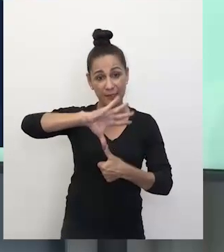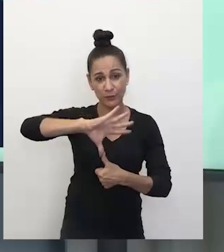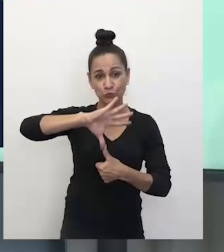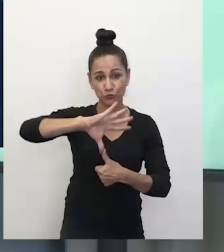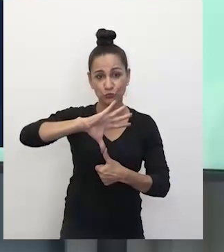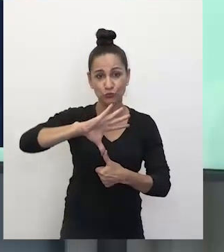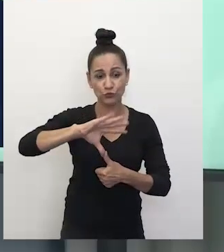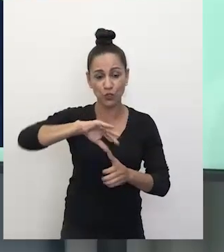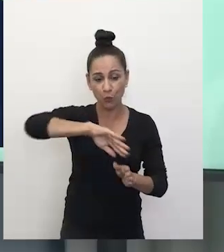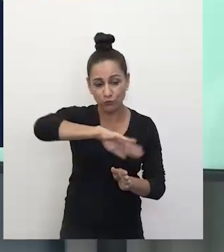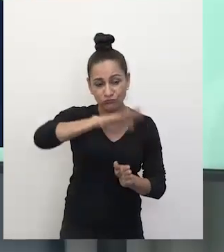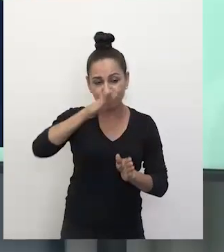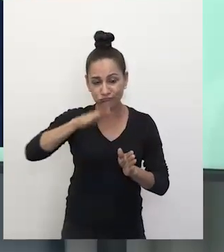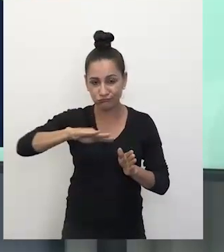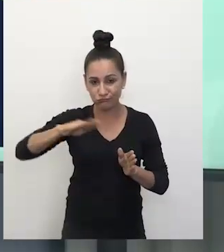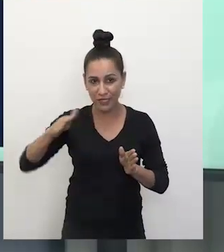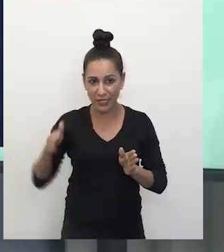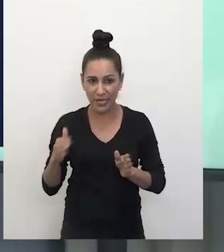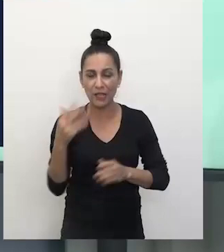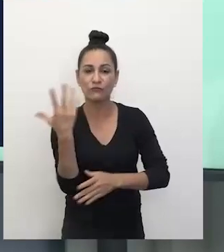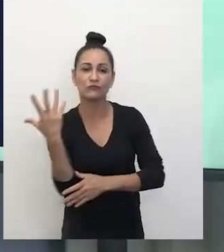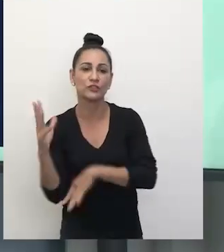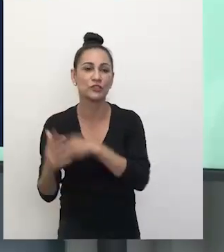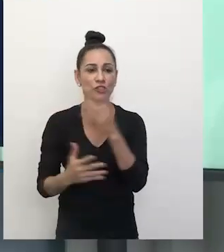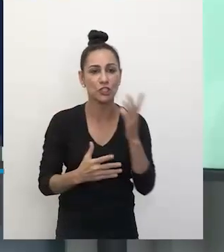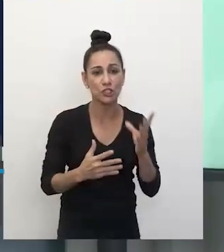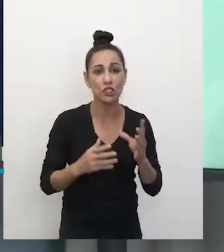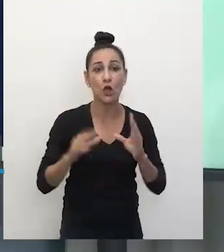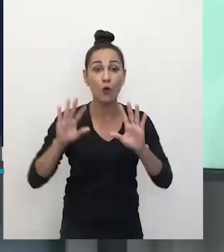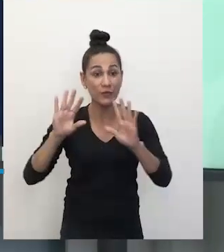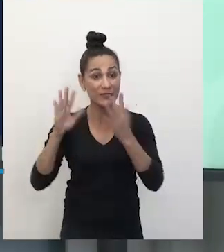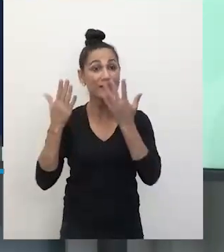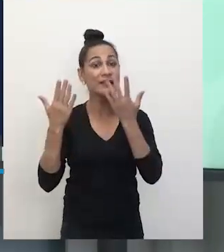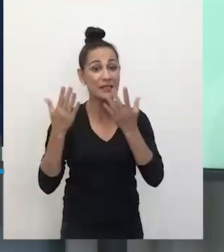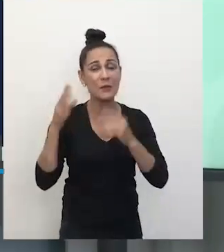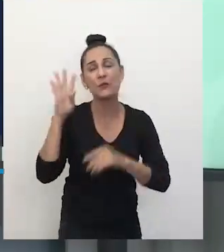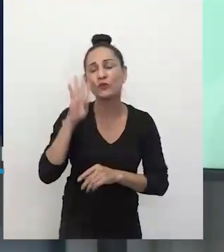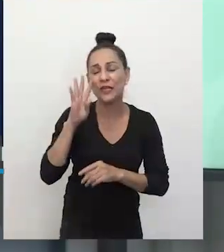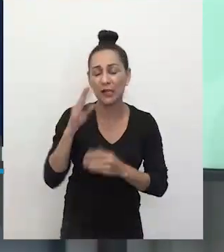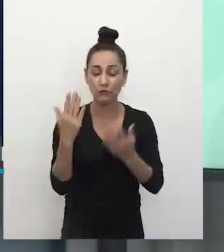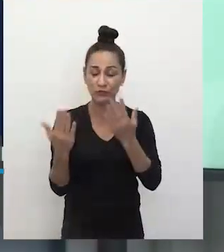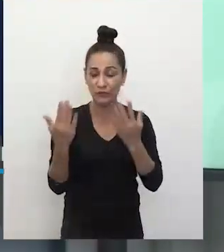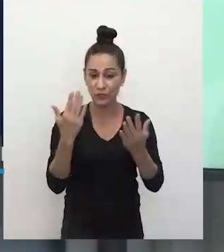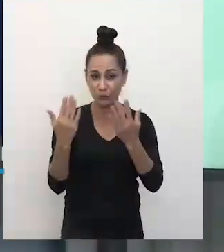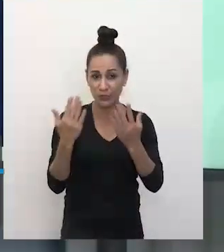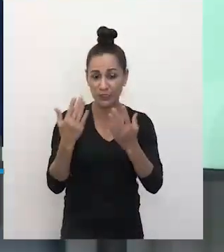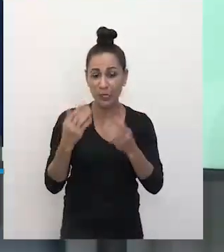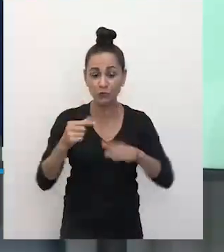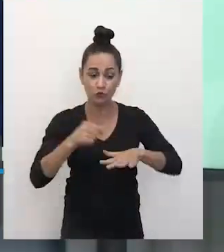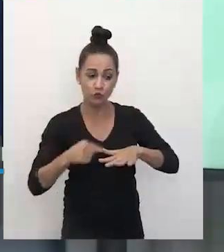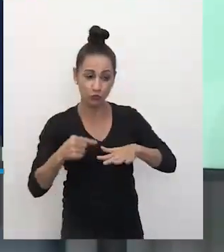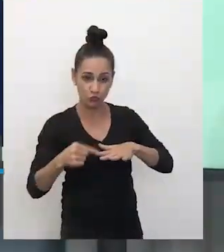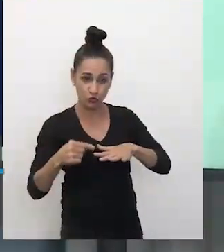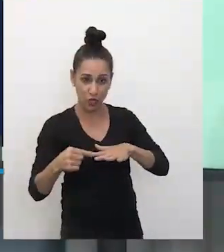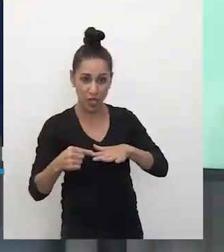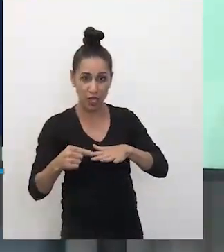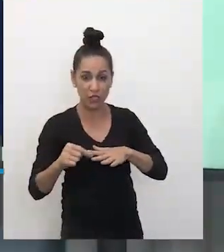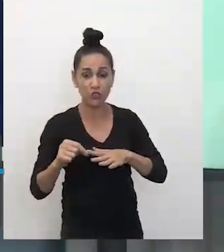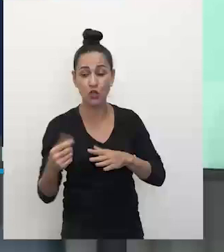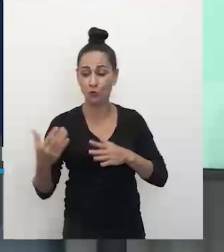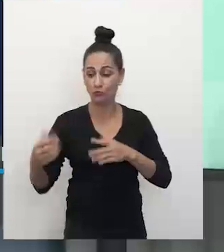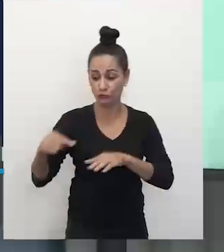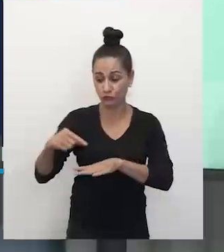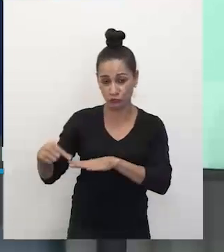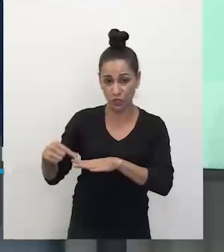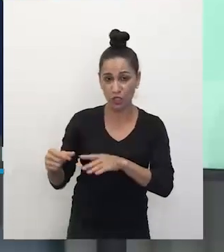então assim relevo vegetação clima é muito legal quando você faz comparação de um continente para o outro até